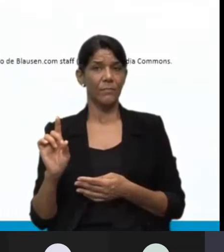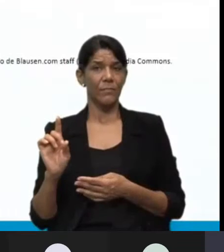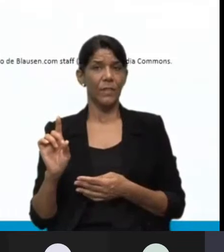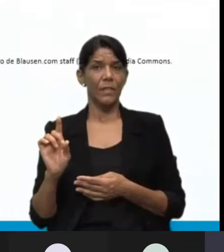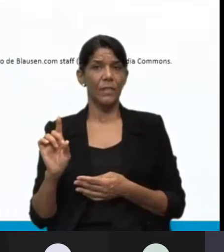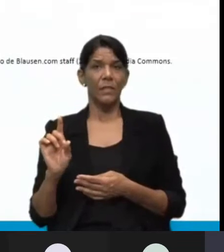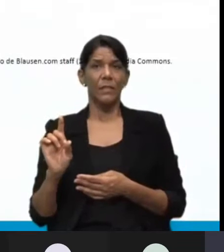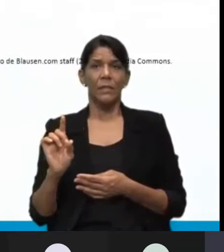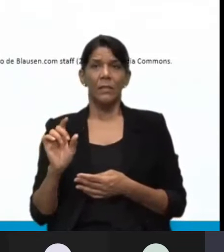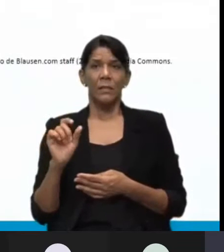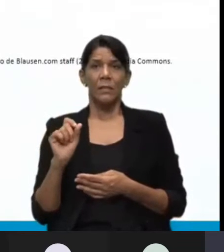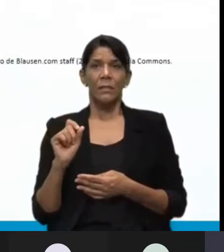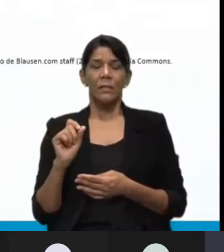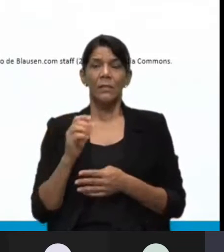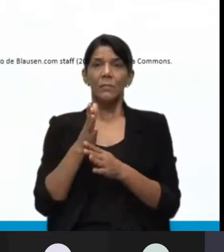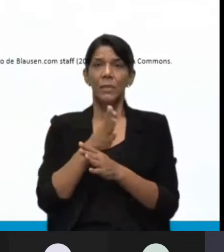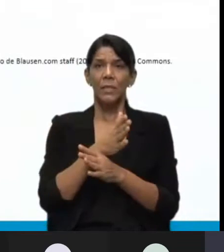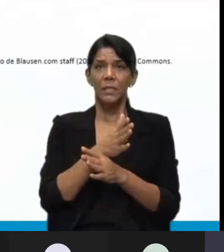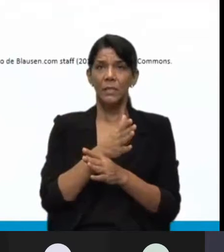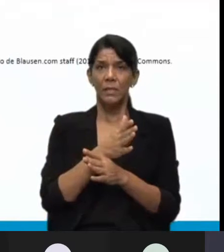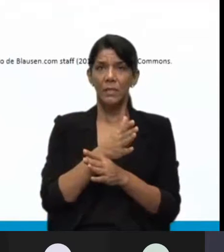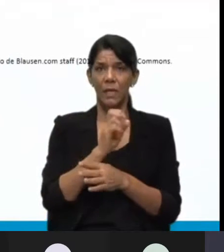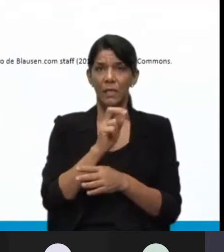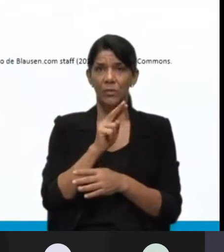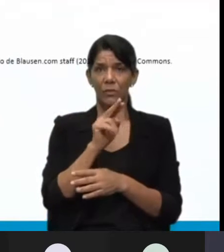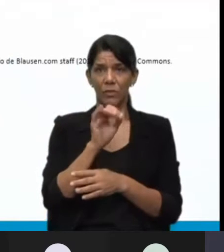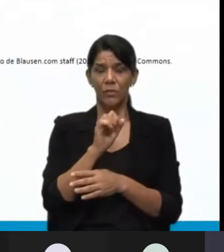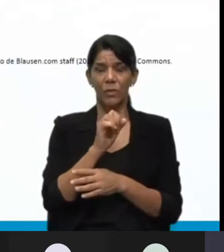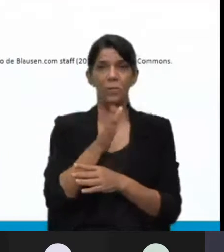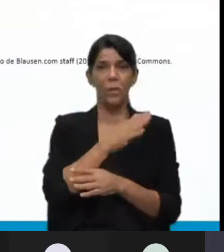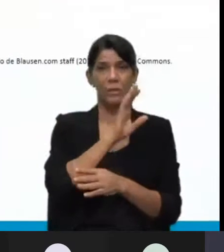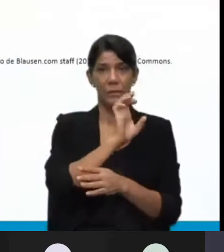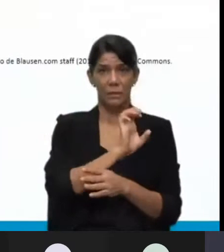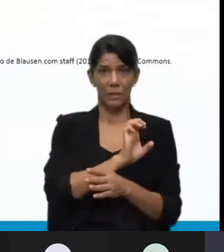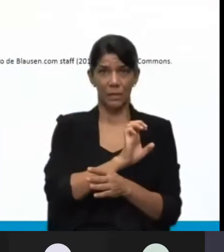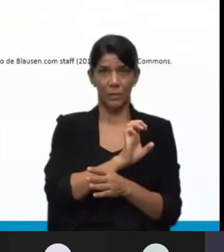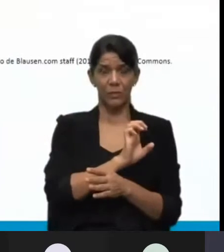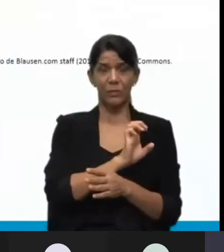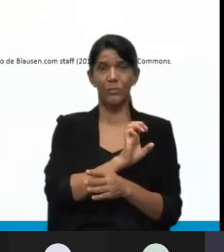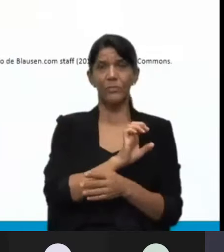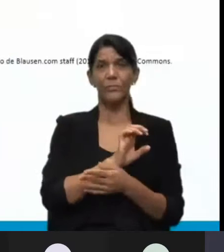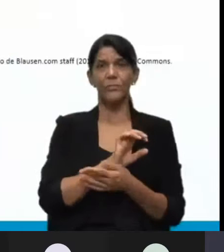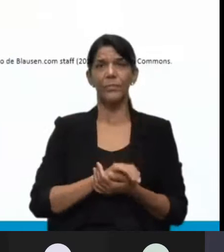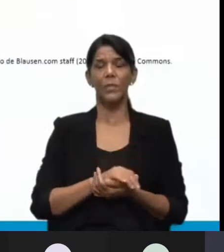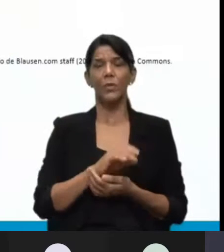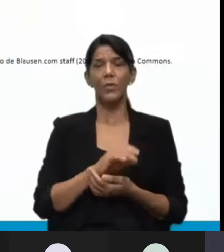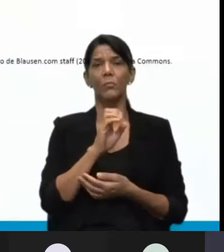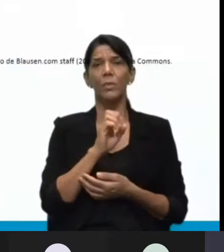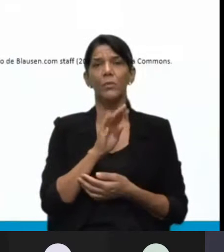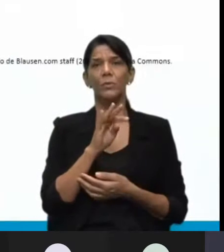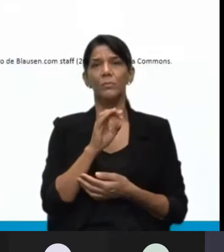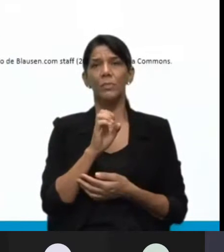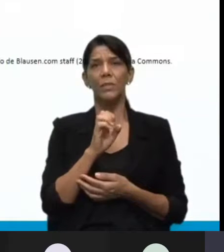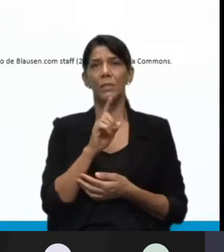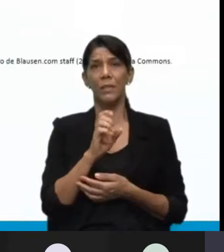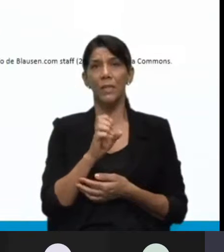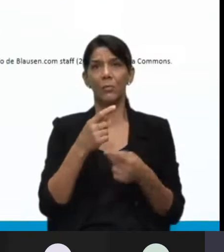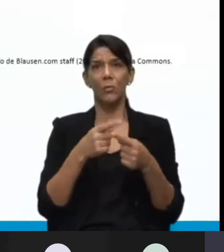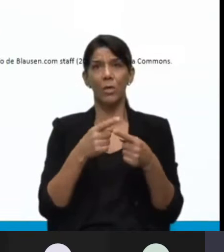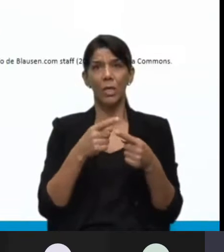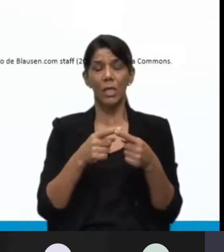de tricúspide. A válvula atrioventricular esquerda ou bicúspide. Bicúspide por quê? Porque ela